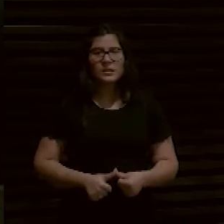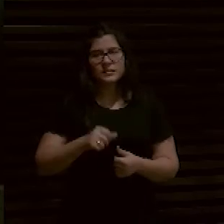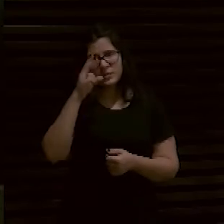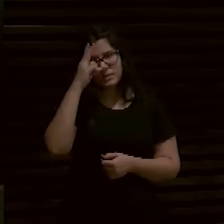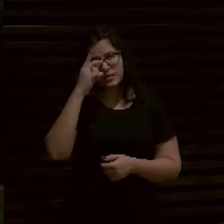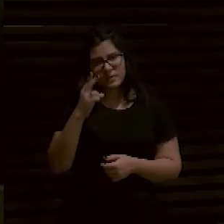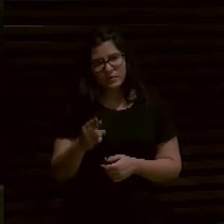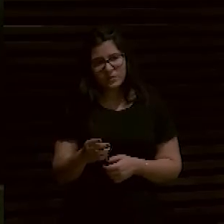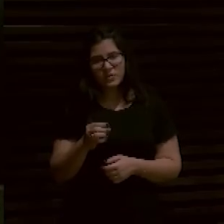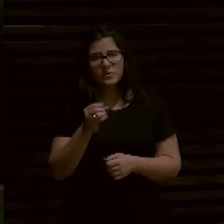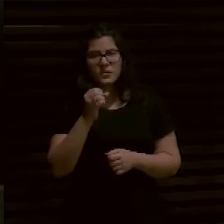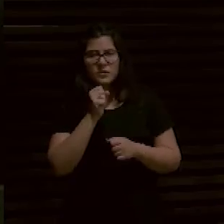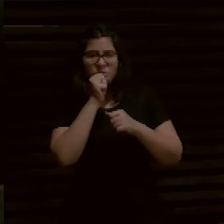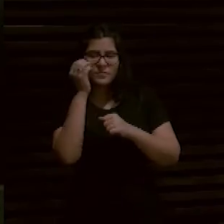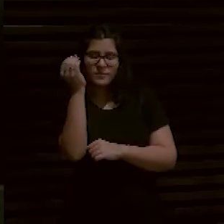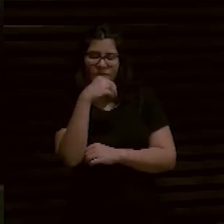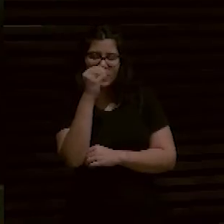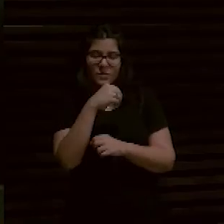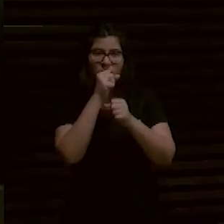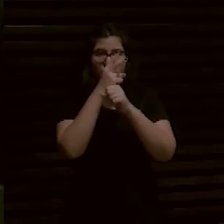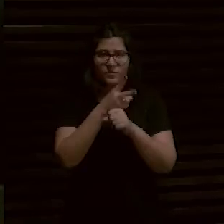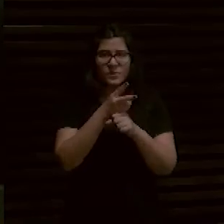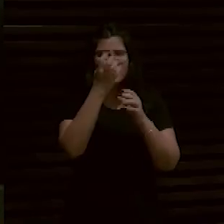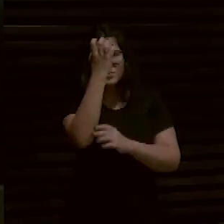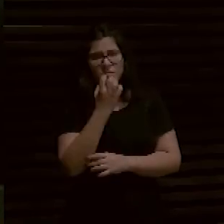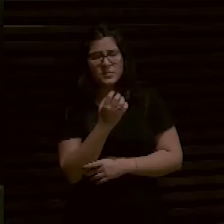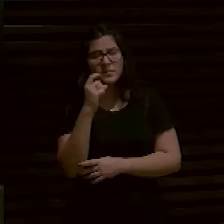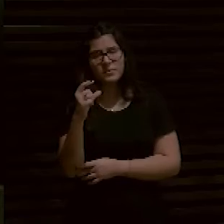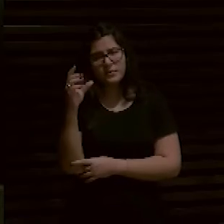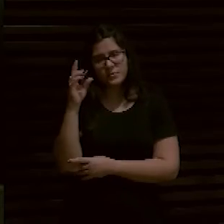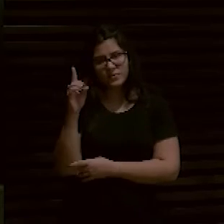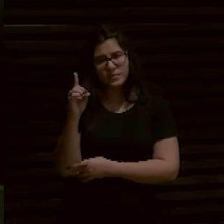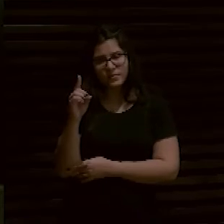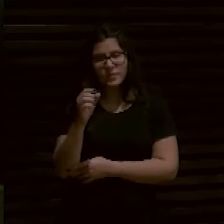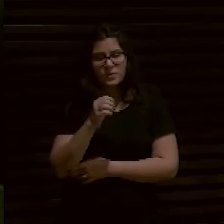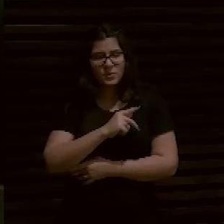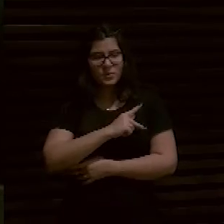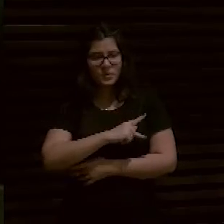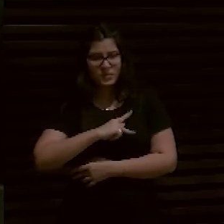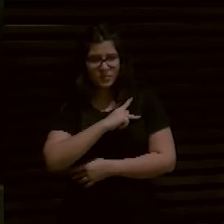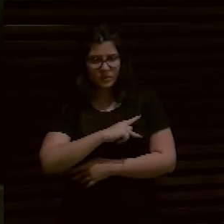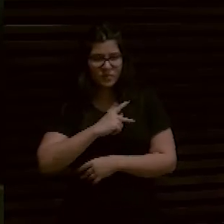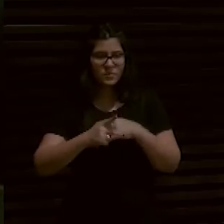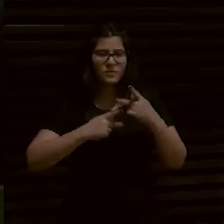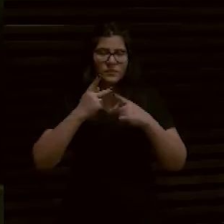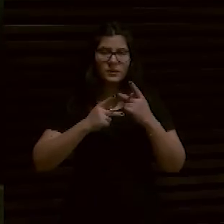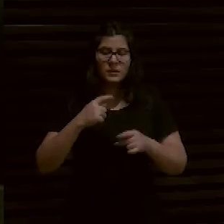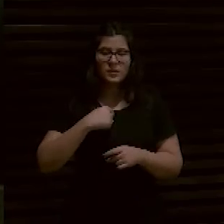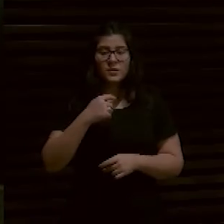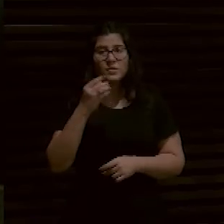forte e fraco é muito séria na palavra de Deus. Paulo diz, quando sou fraco é que